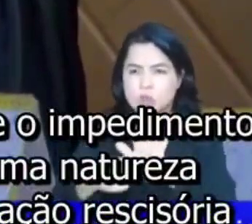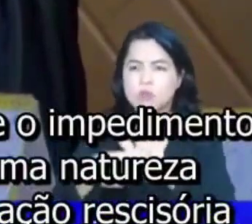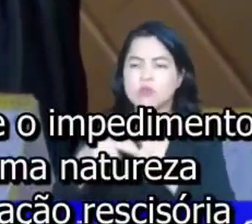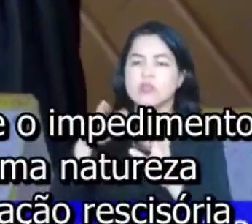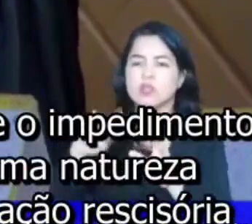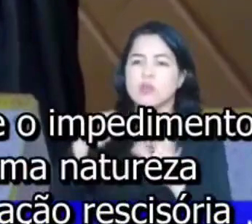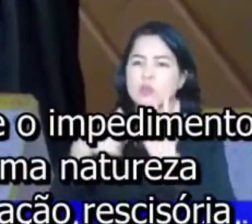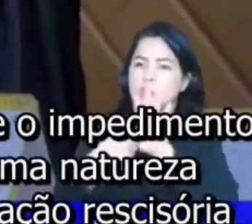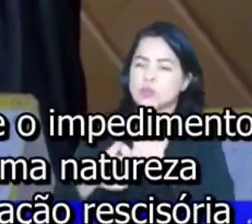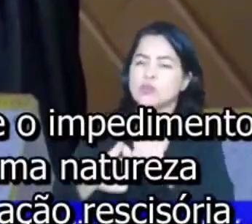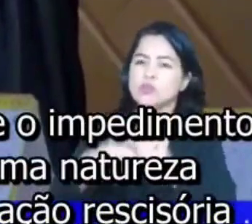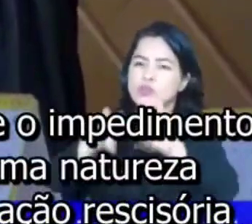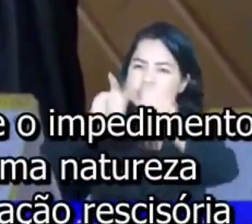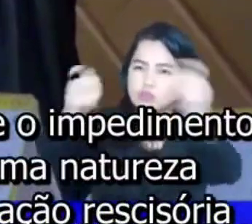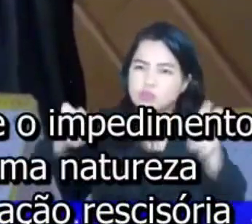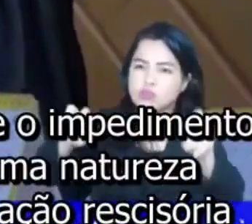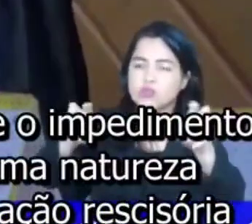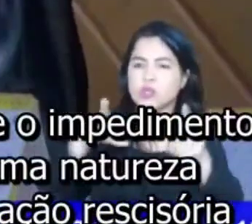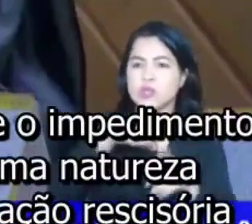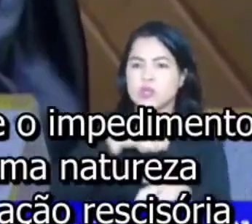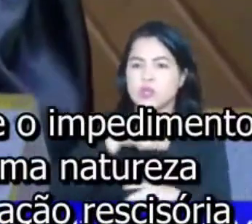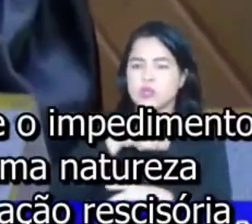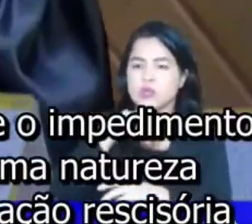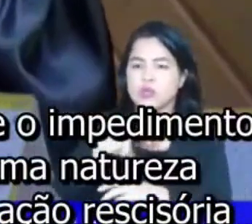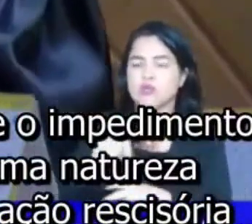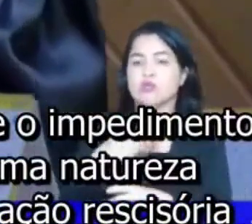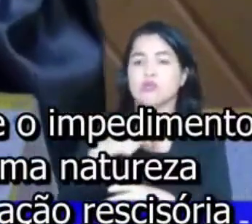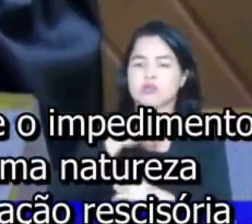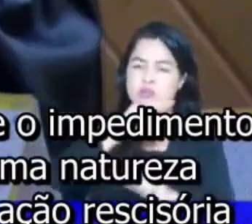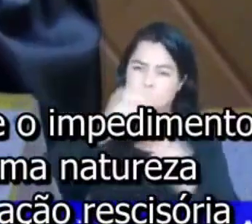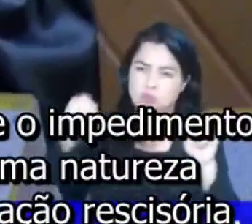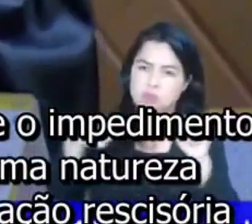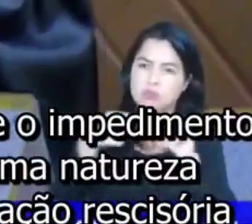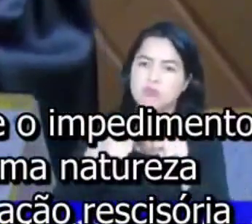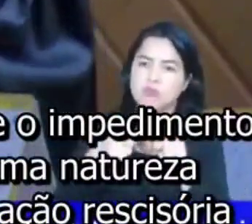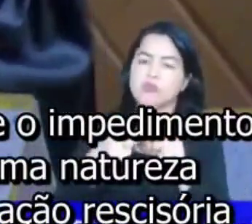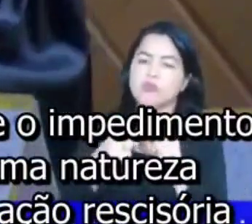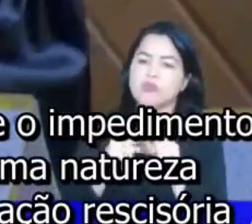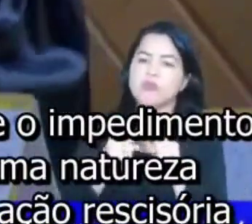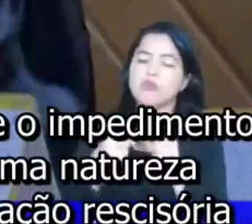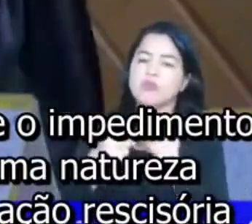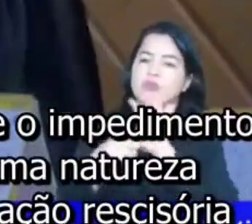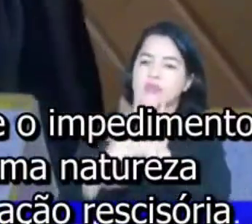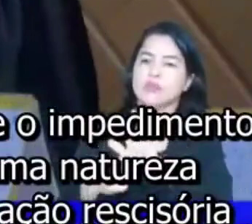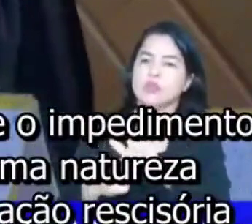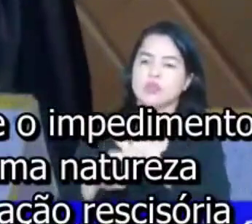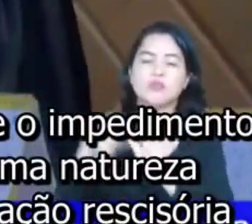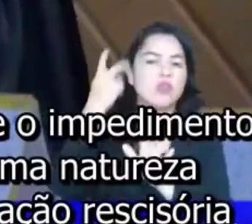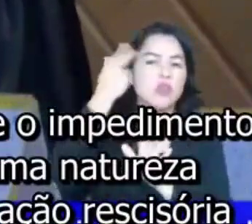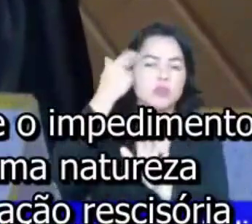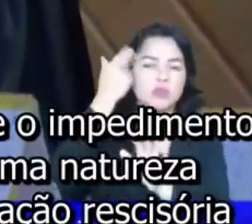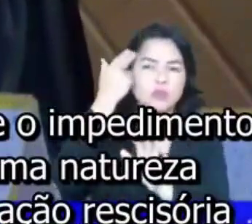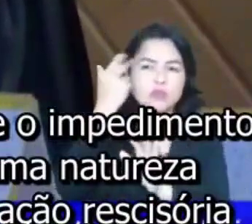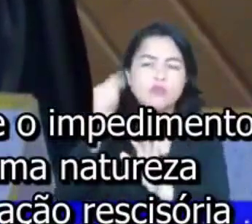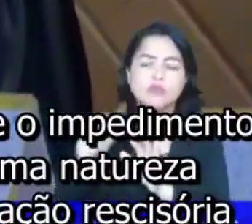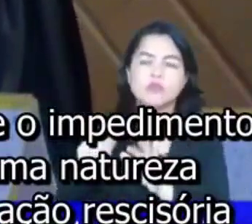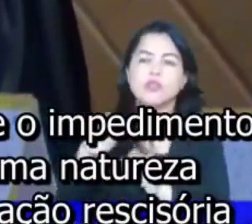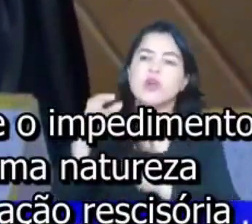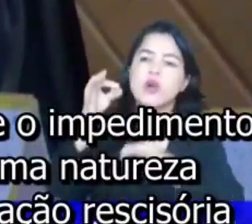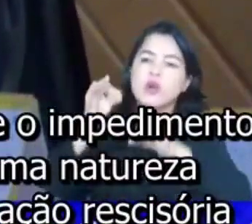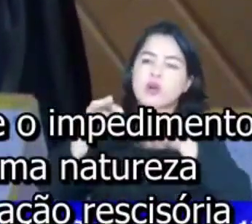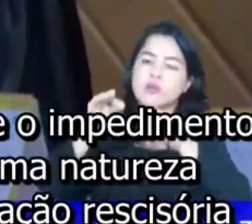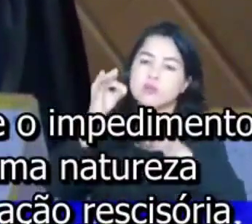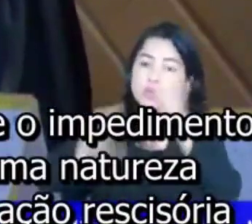que o impedimento, inclusive, por se fundar em fatos objetivos, ele ostenta uma natureza processual mais